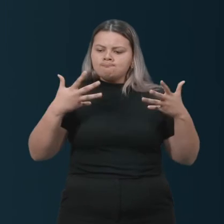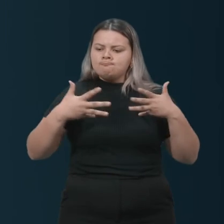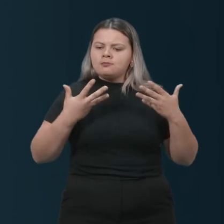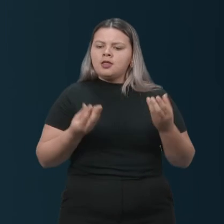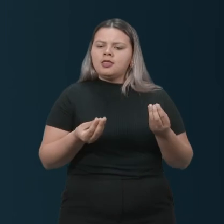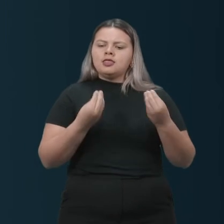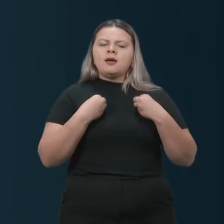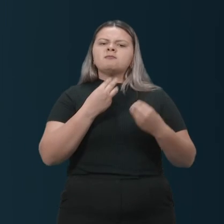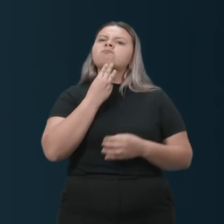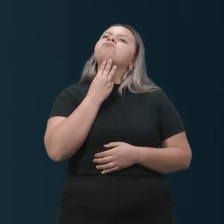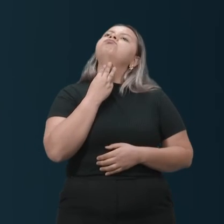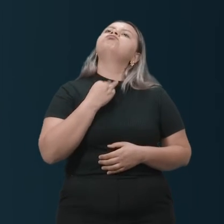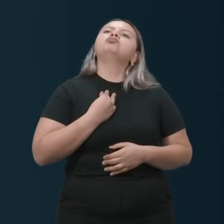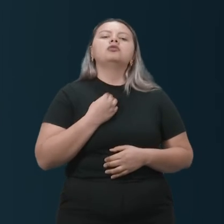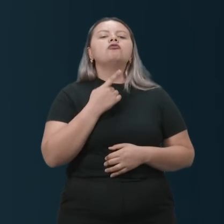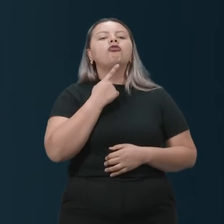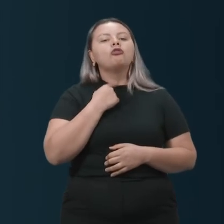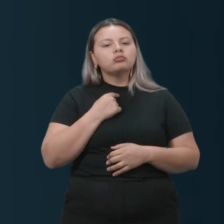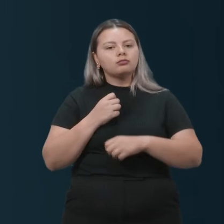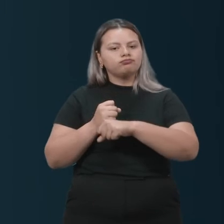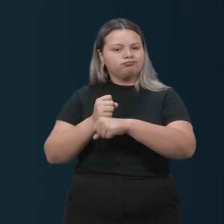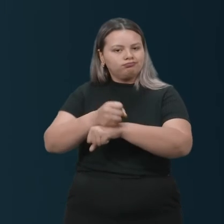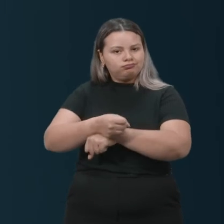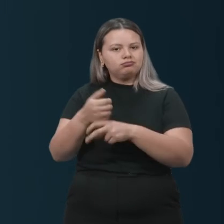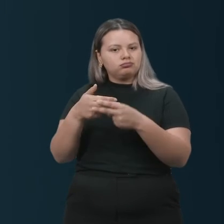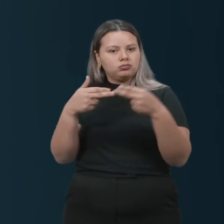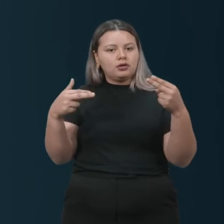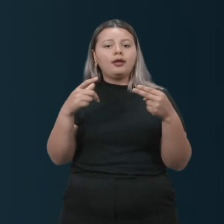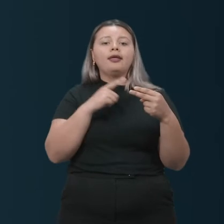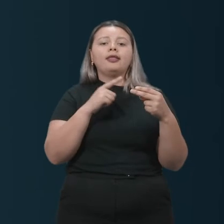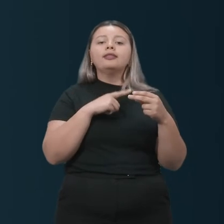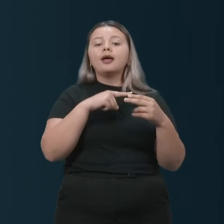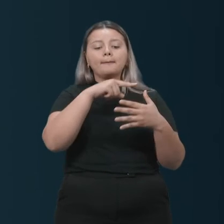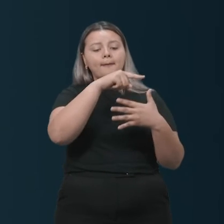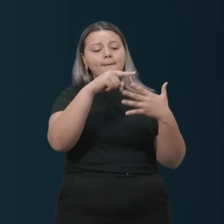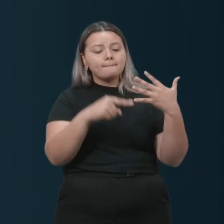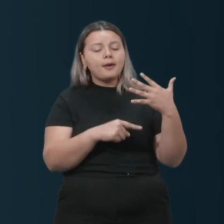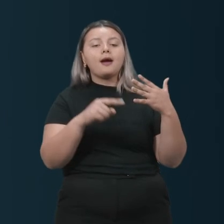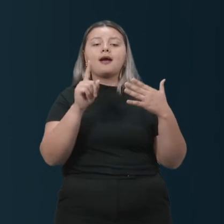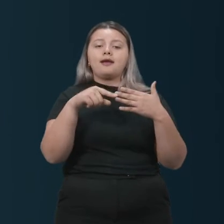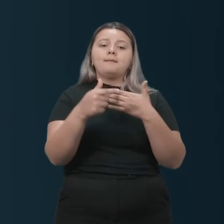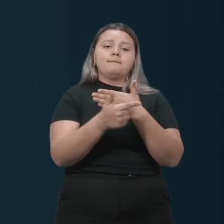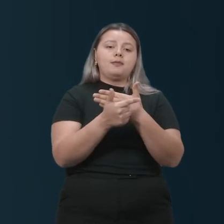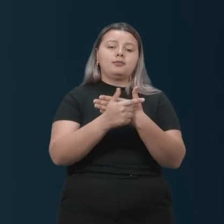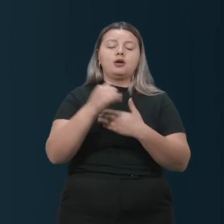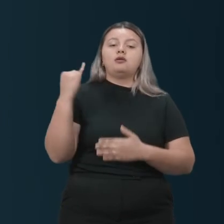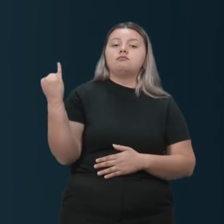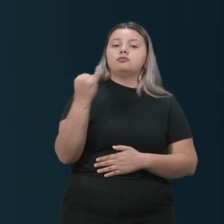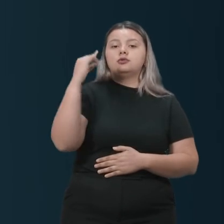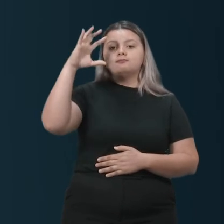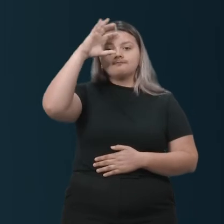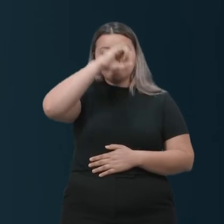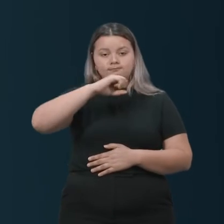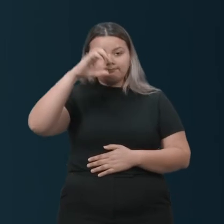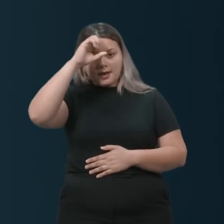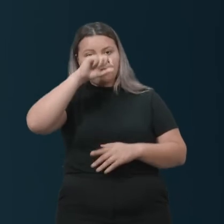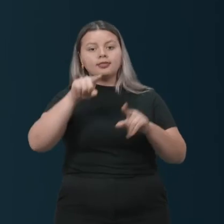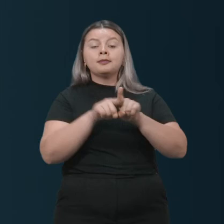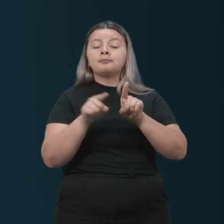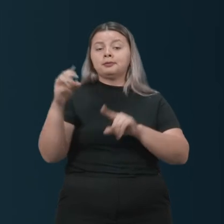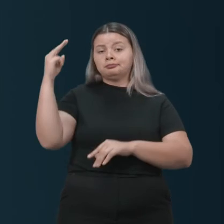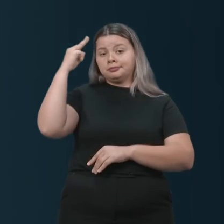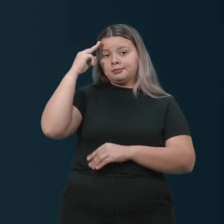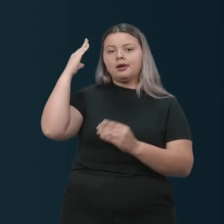exercer funções. Então, isso tem claramente funções muito importantes para o aprendizado e